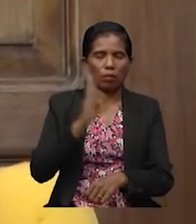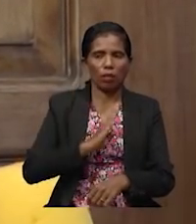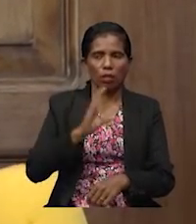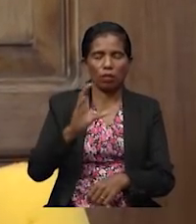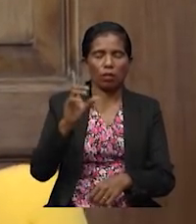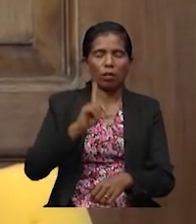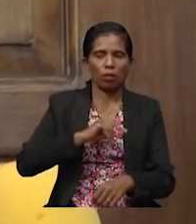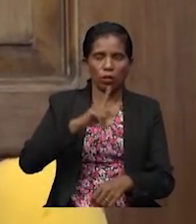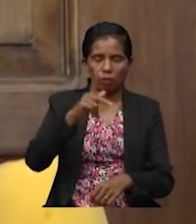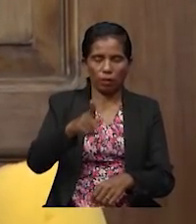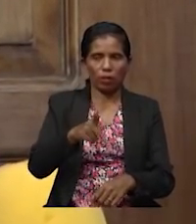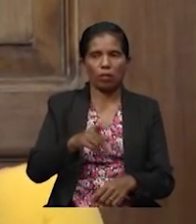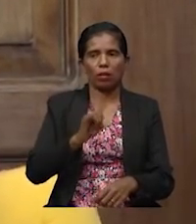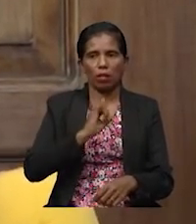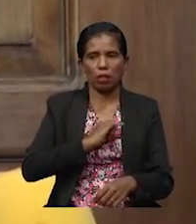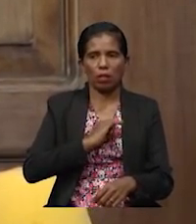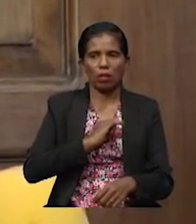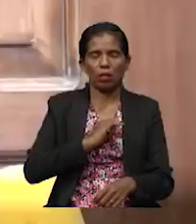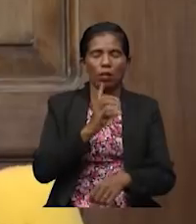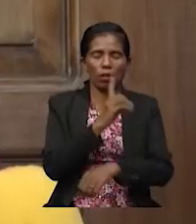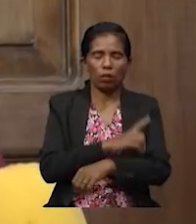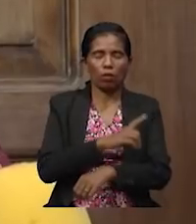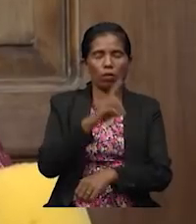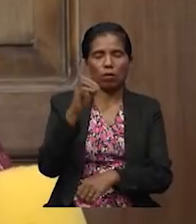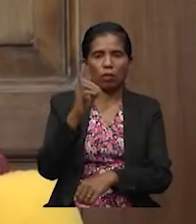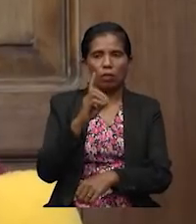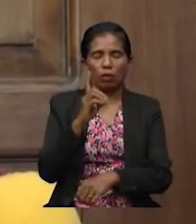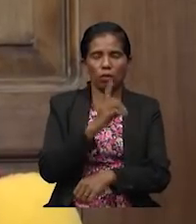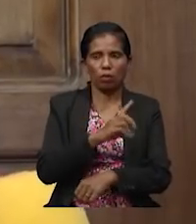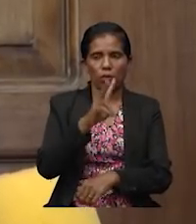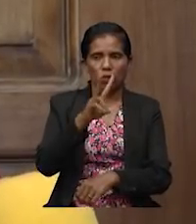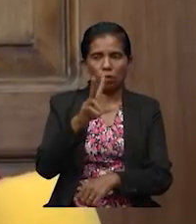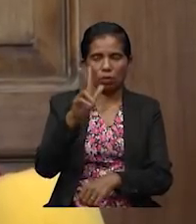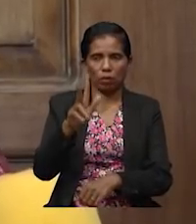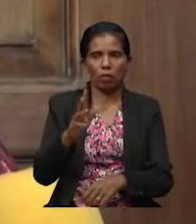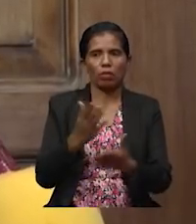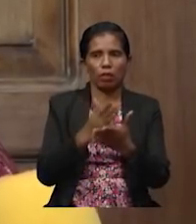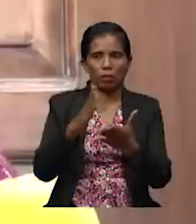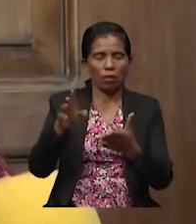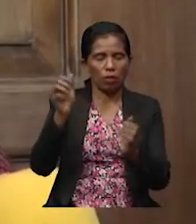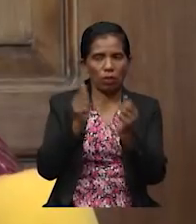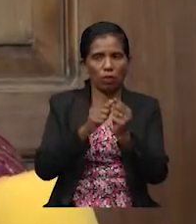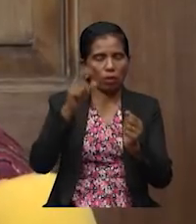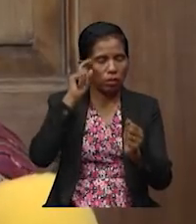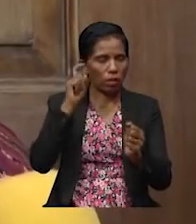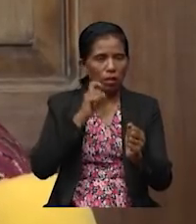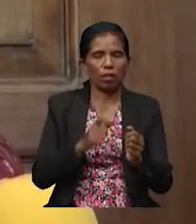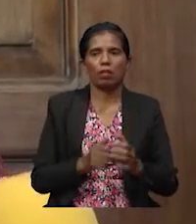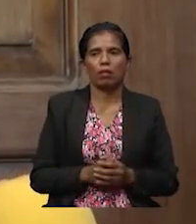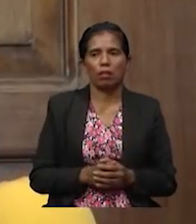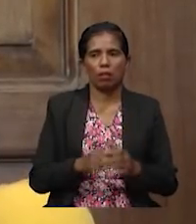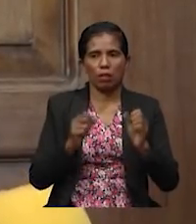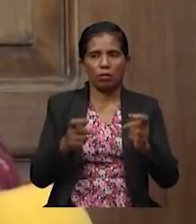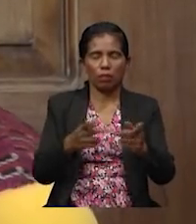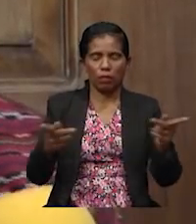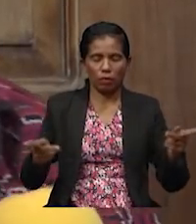Los Balos, Ganebe, Loron Rua Tolo, mas faz malo Romão Xanana para Bele Cobre.